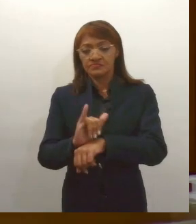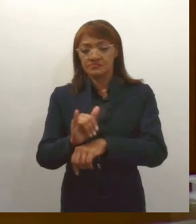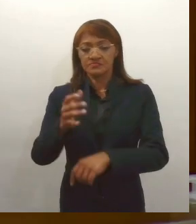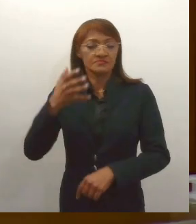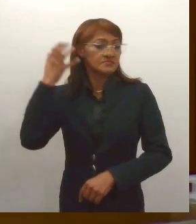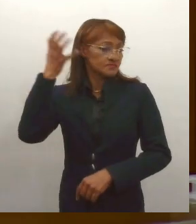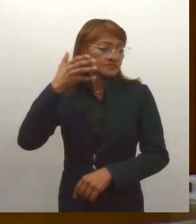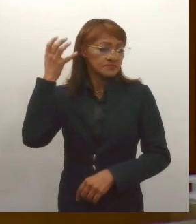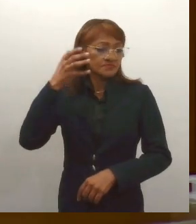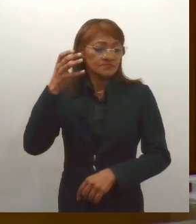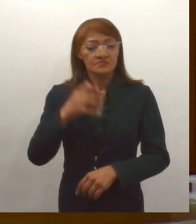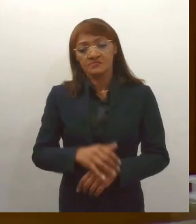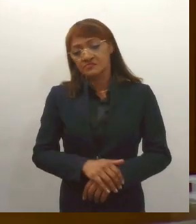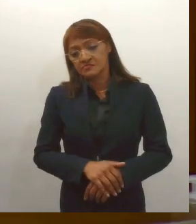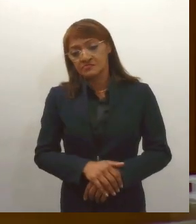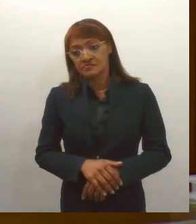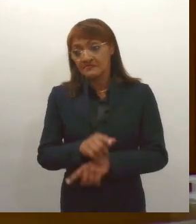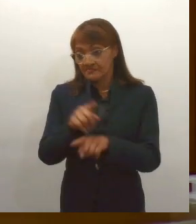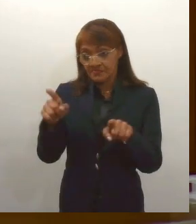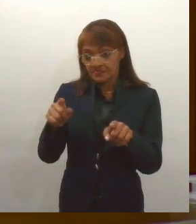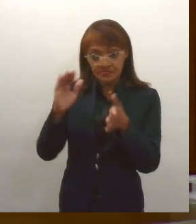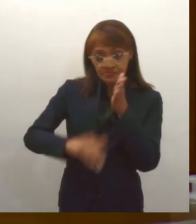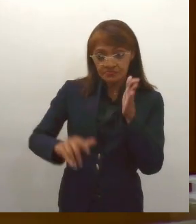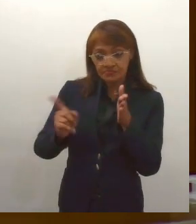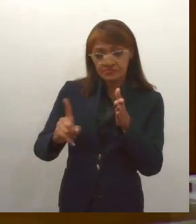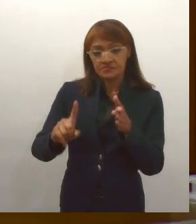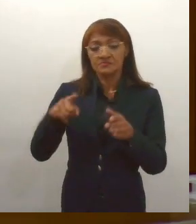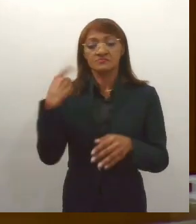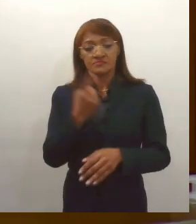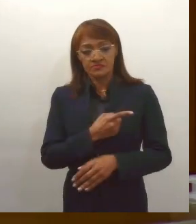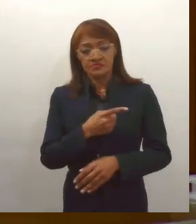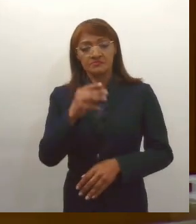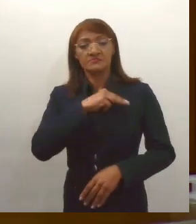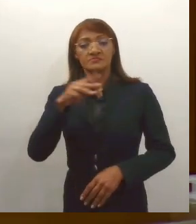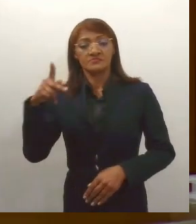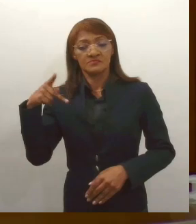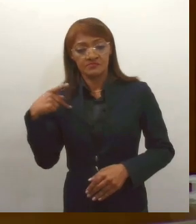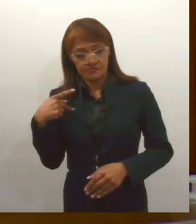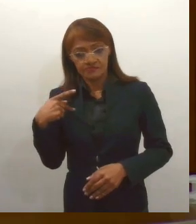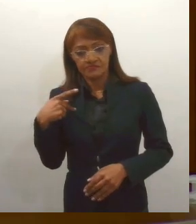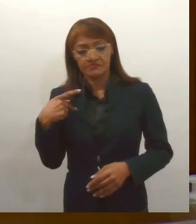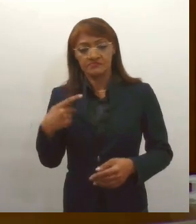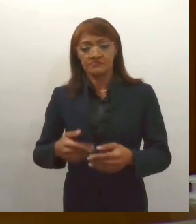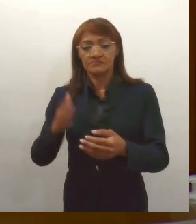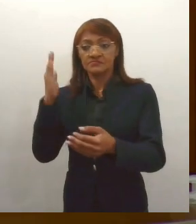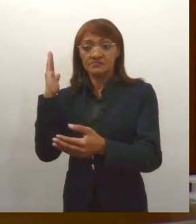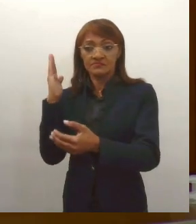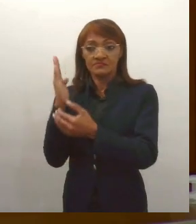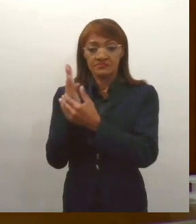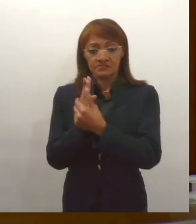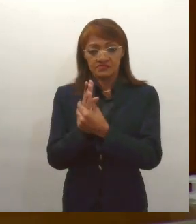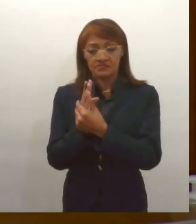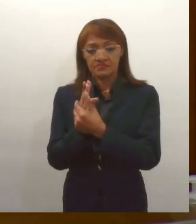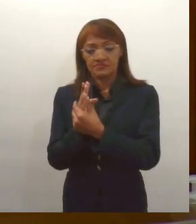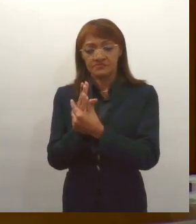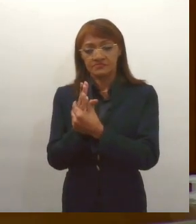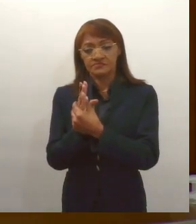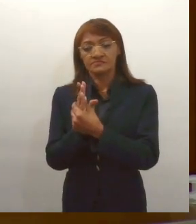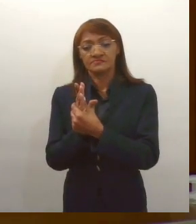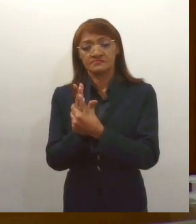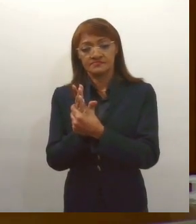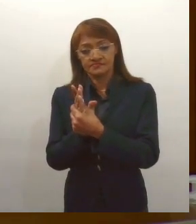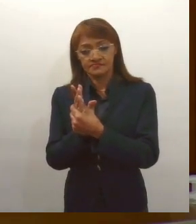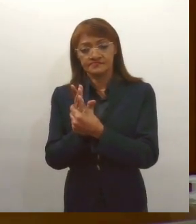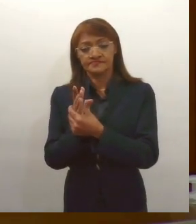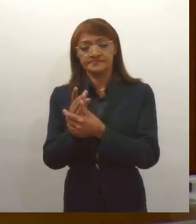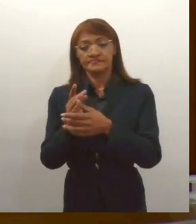acionar tanto o Ministério Público entrar com ação né civil pública né de obrigação e